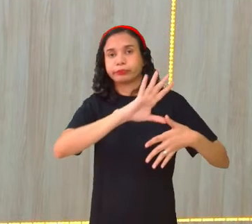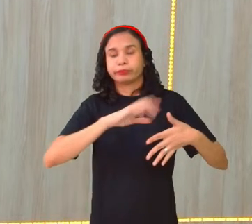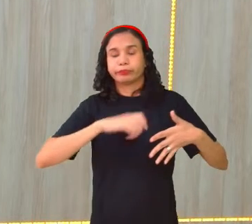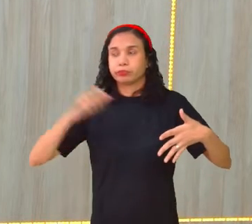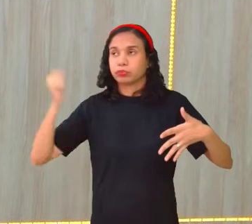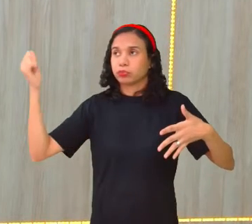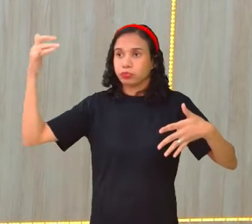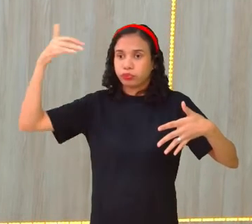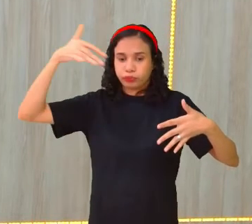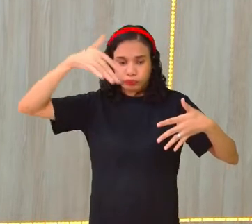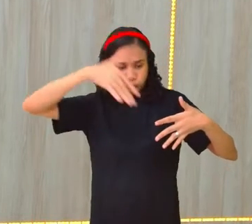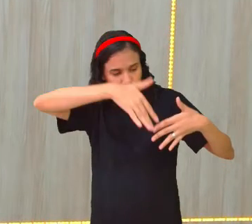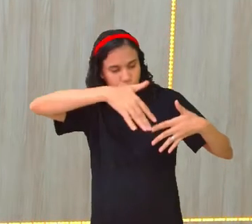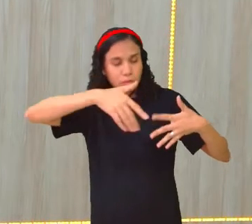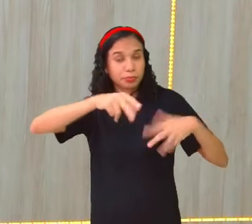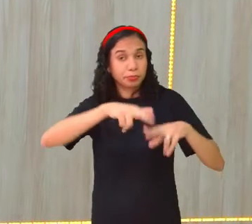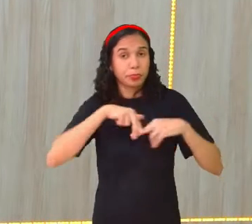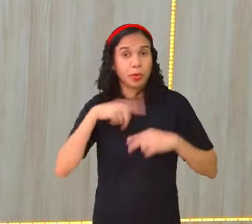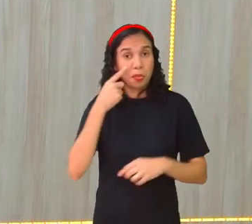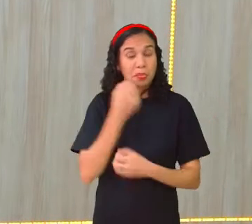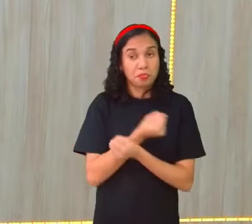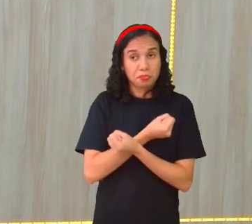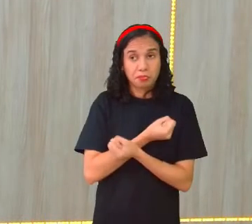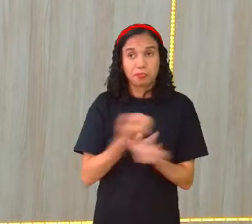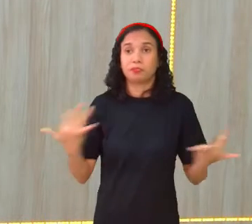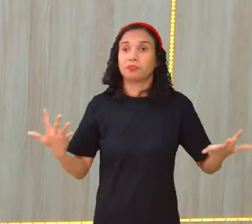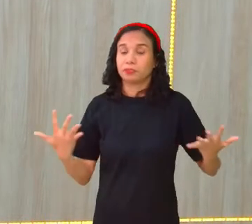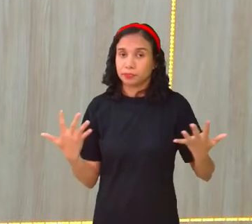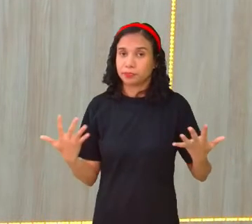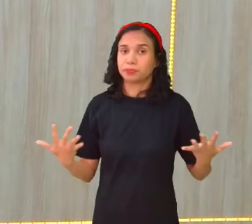Então, veja o tamanho, né,